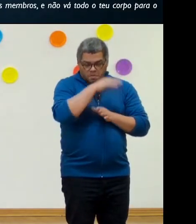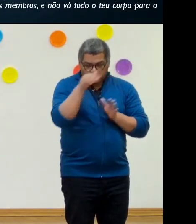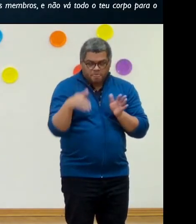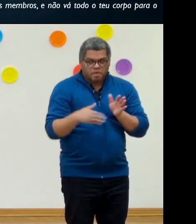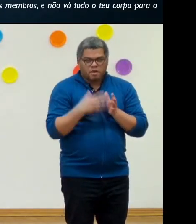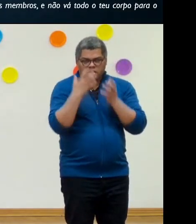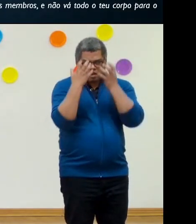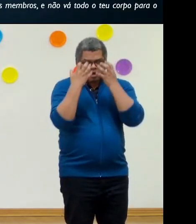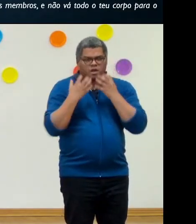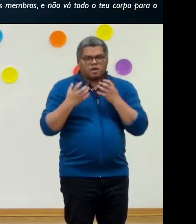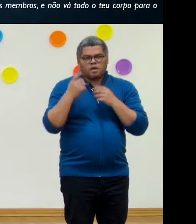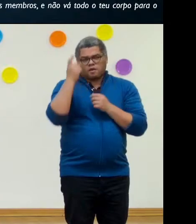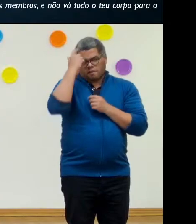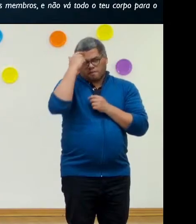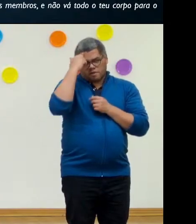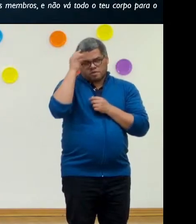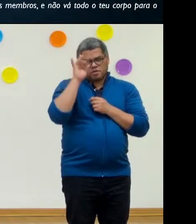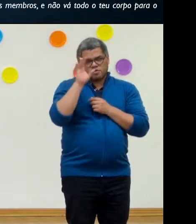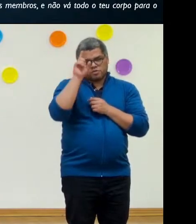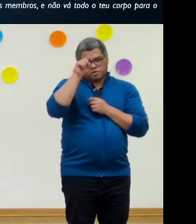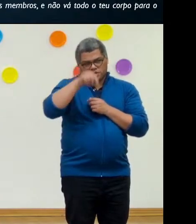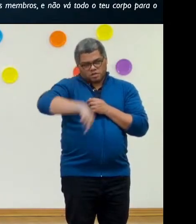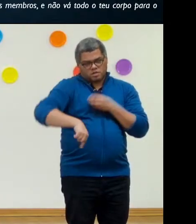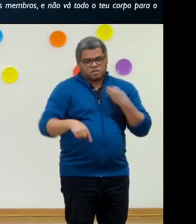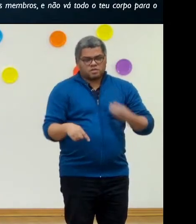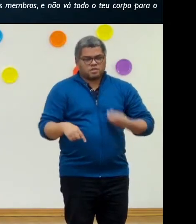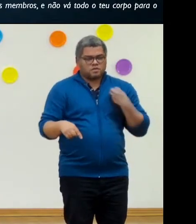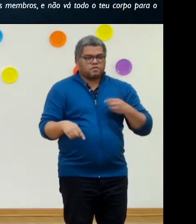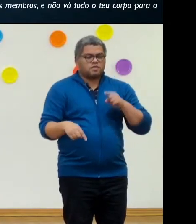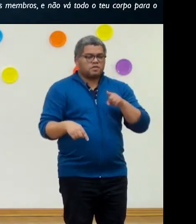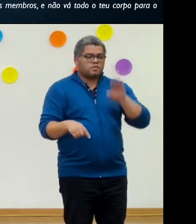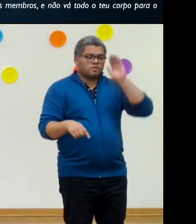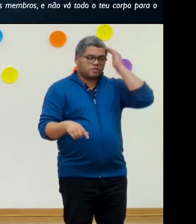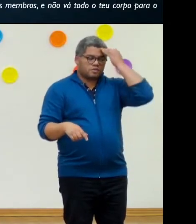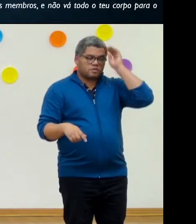nessa vida, né? Você não entendeu ainda que você tem outra vida.